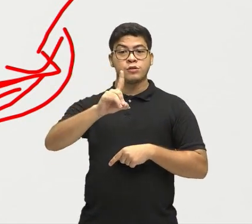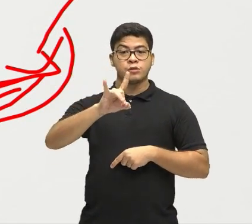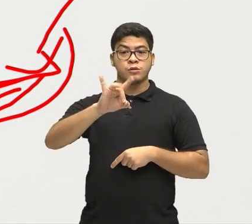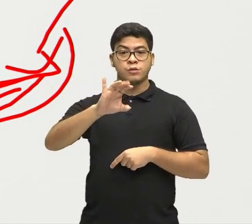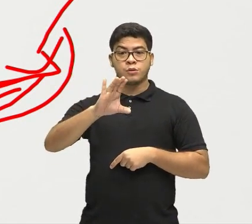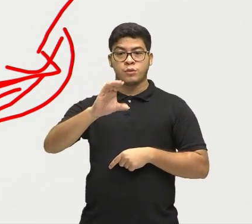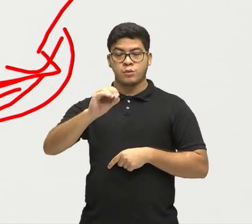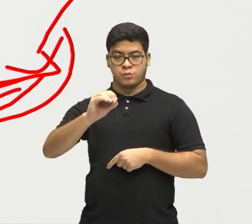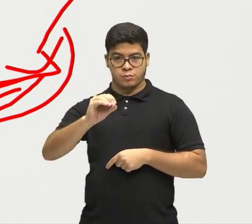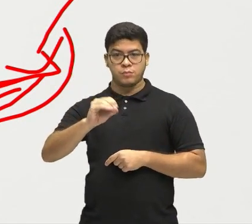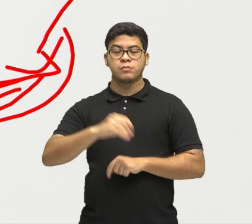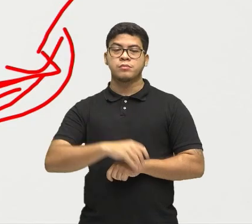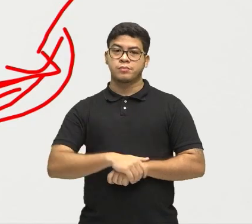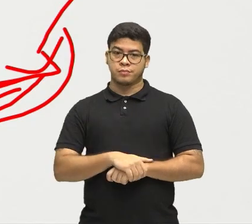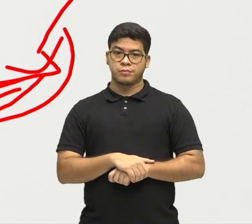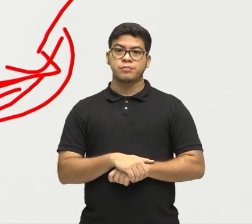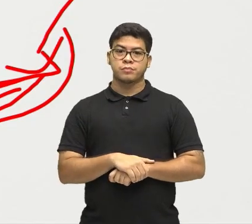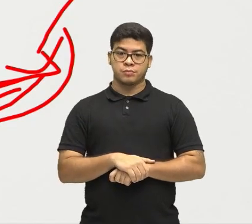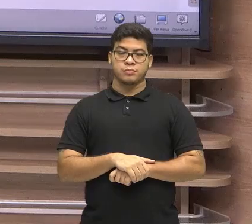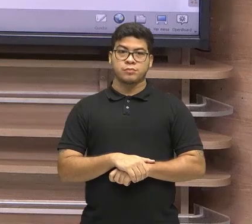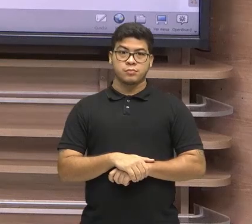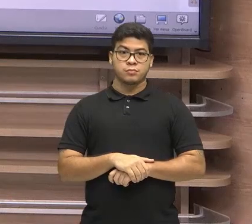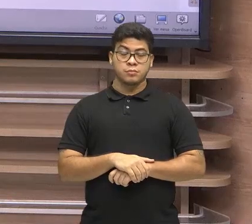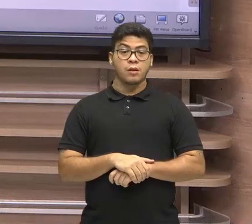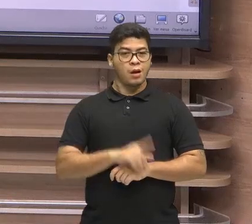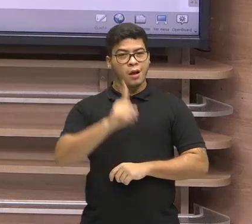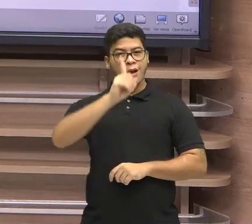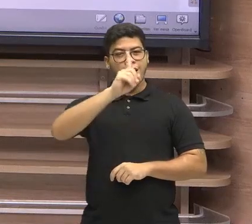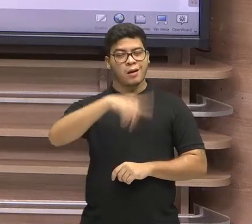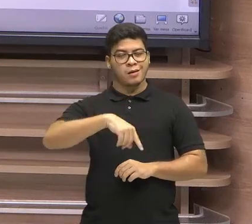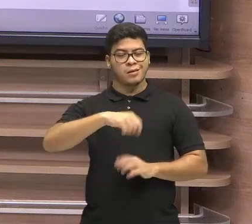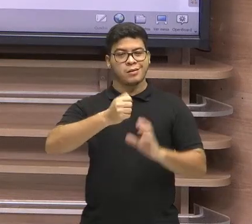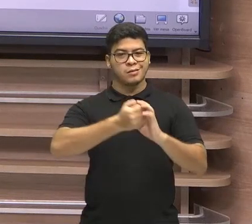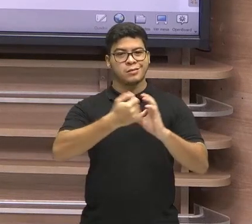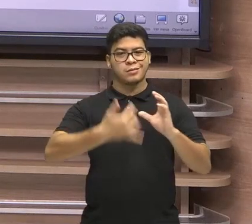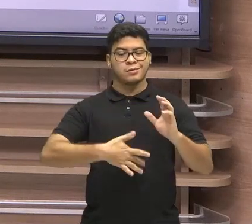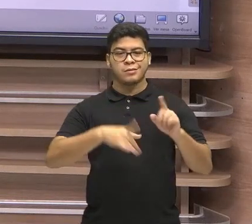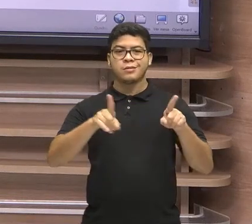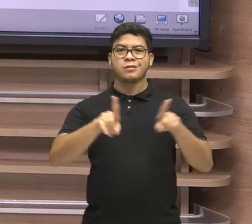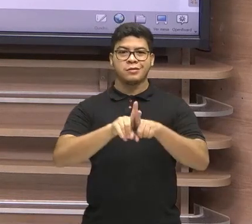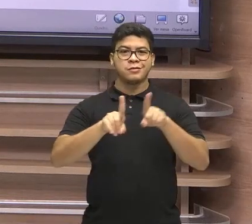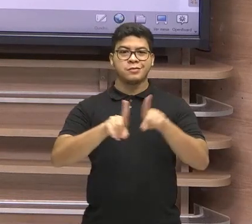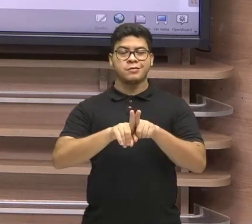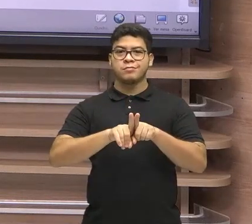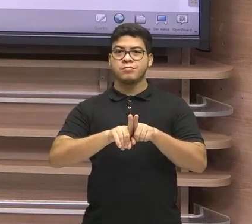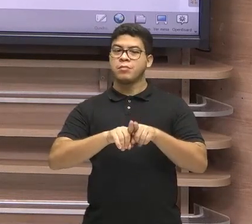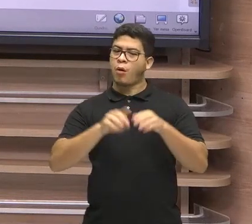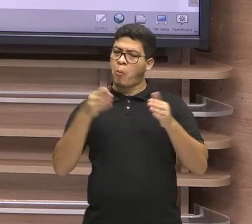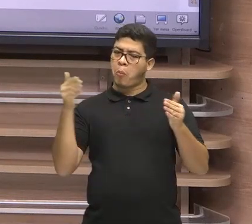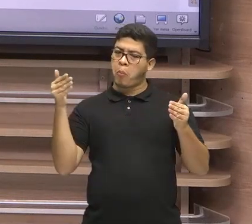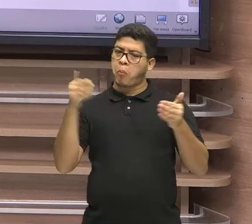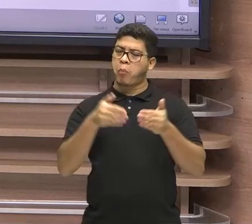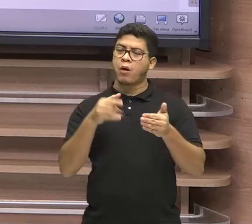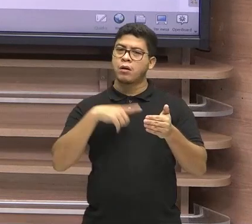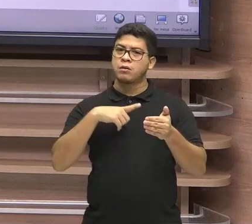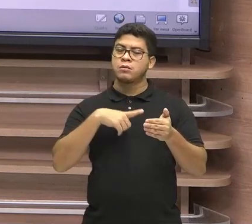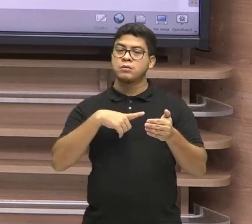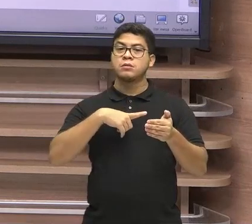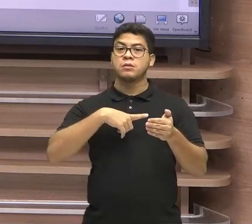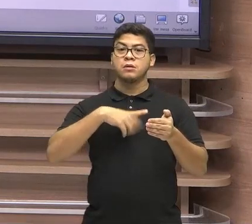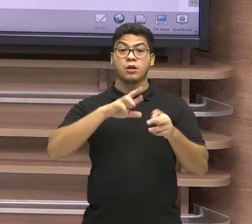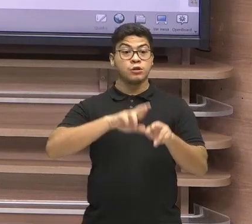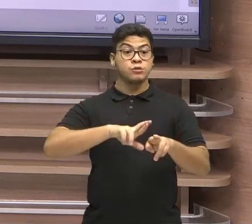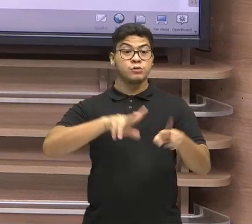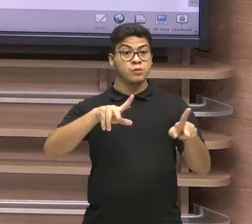dicotiledônea. Então, esses tipos, essas características aí de folha e de raiz acabam identificando aí, diferenciando